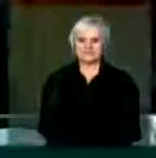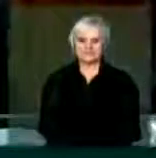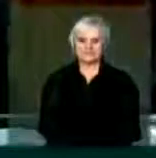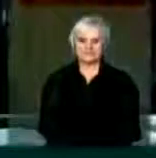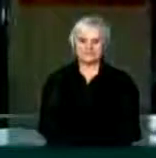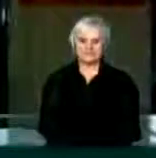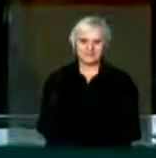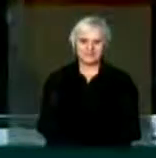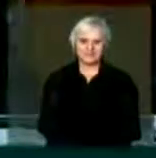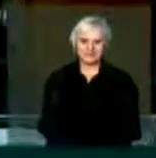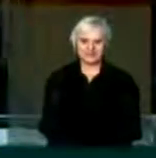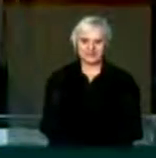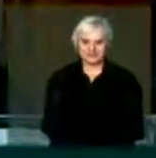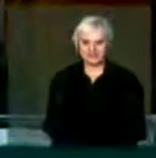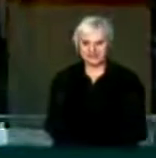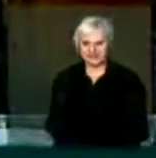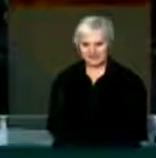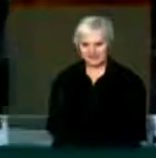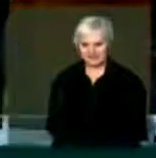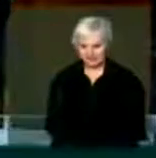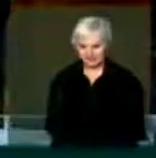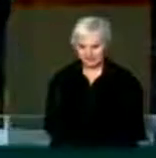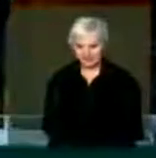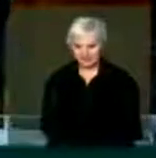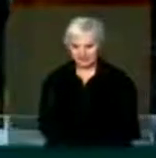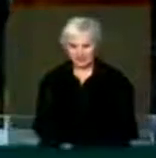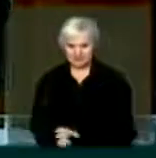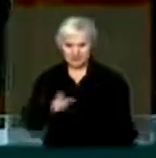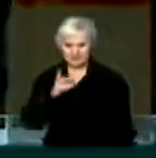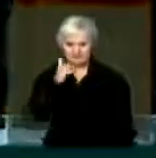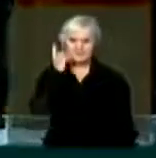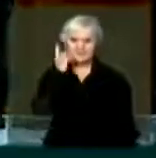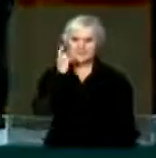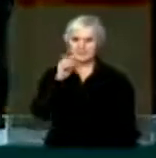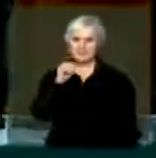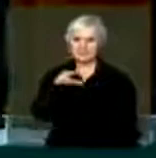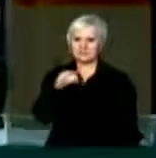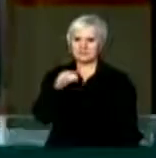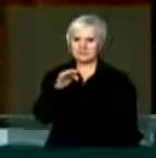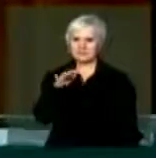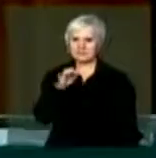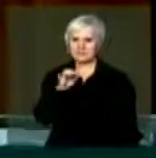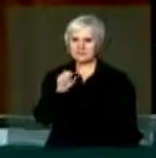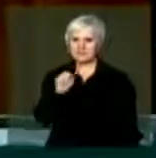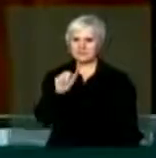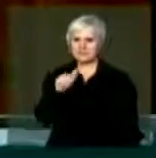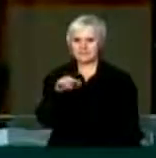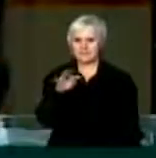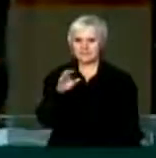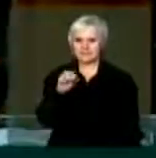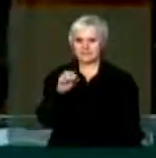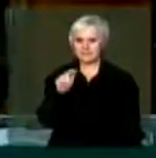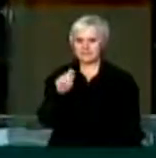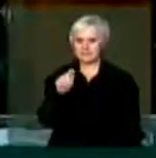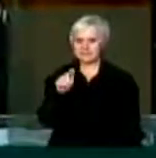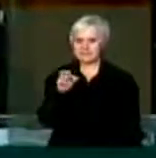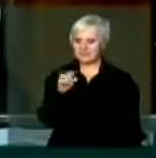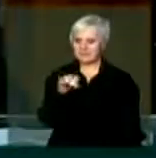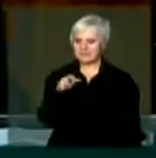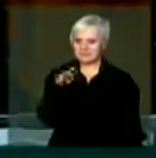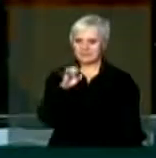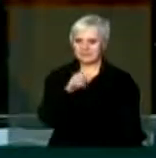Obrigado, senhor presidente. Com a palavra agora o deputado Onofre Santo Agostini, do PSD de Santa Catarina, por até 5